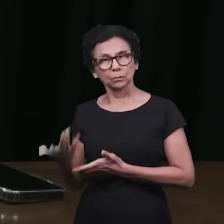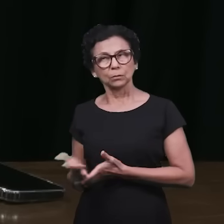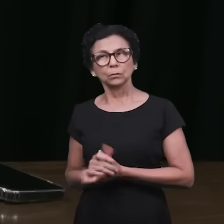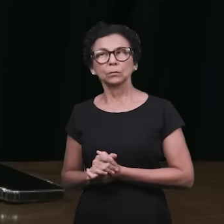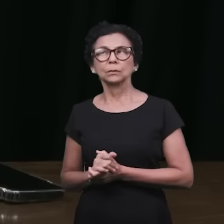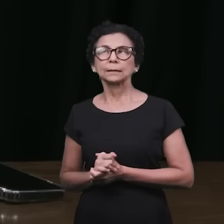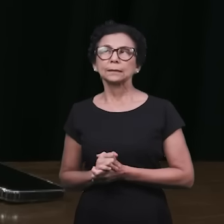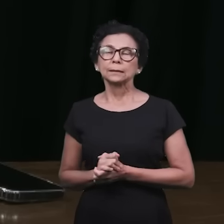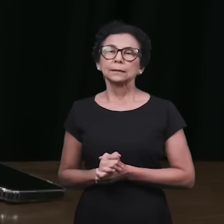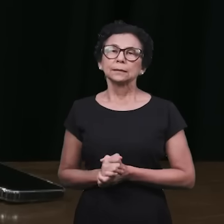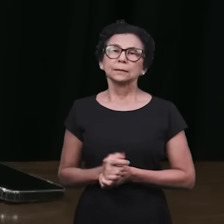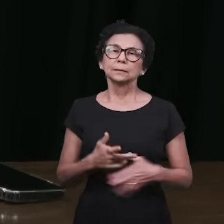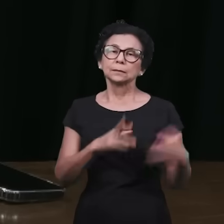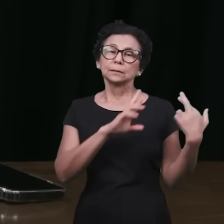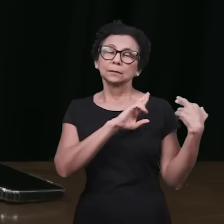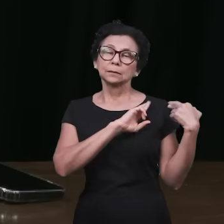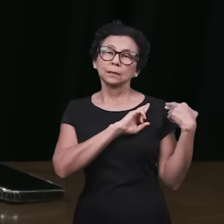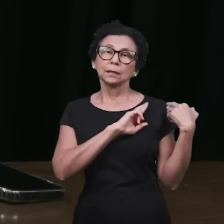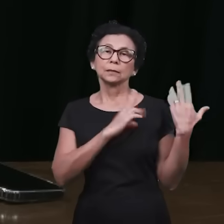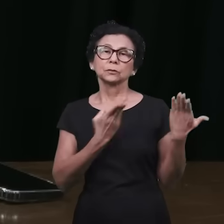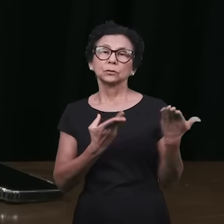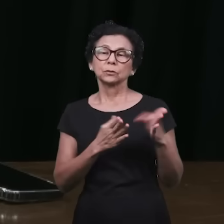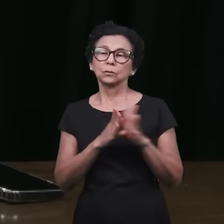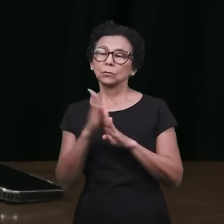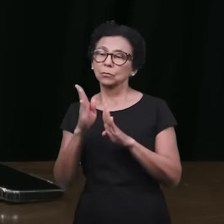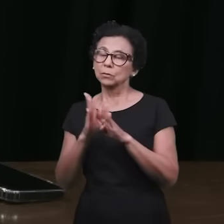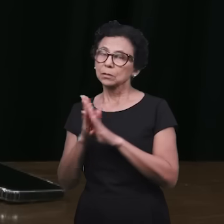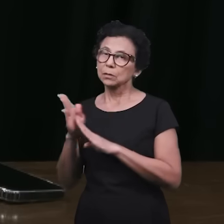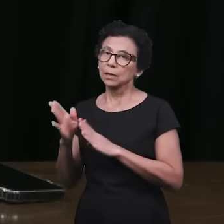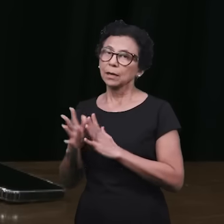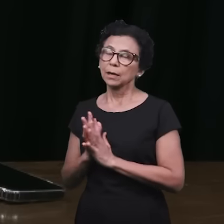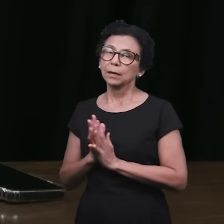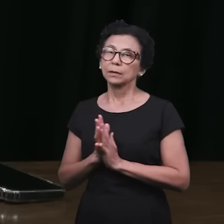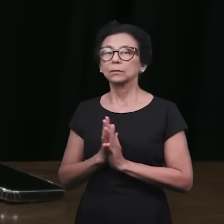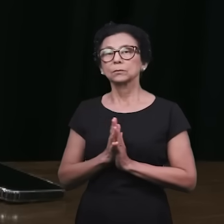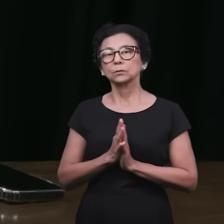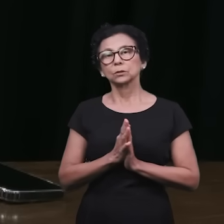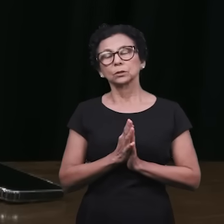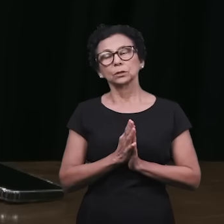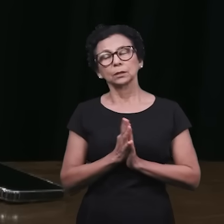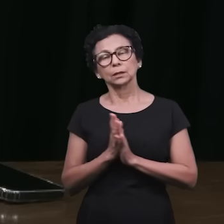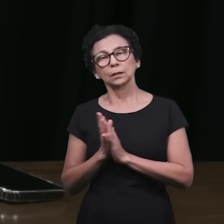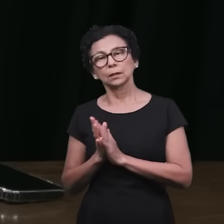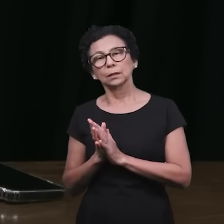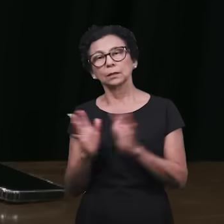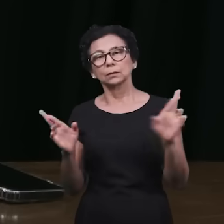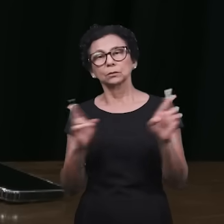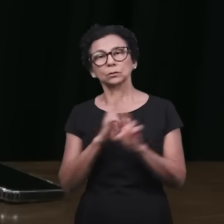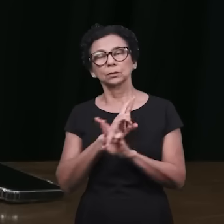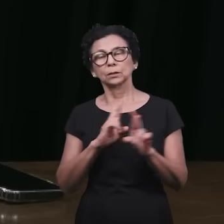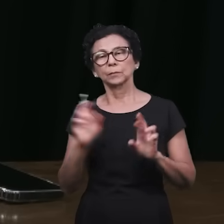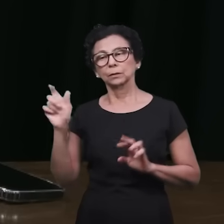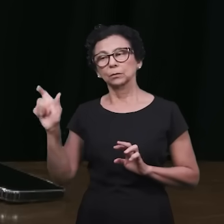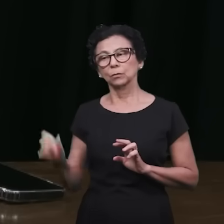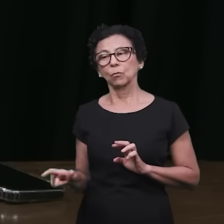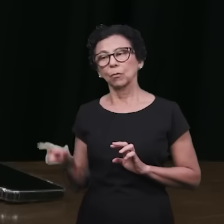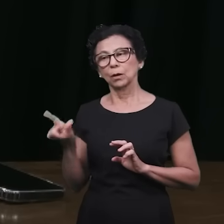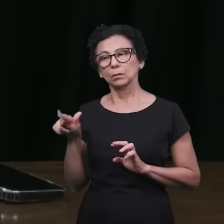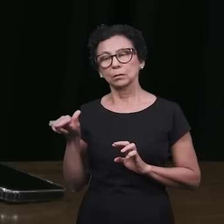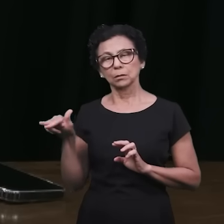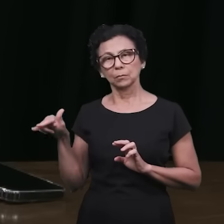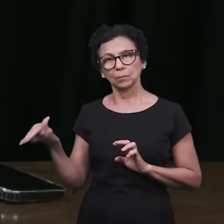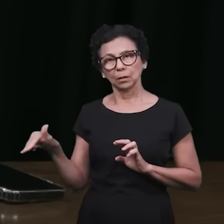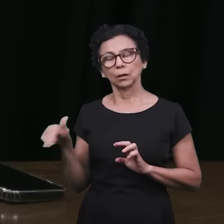em algum momento também a questão da disciplina com a ovelha. E a ovelha, ao